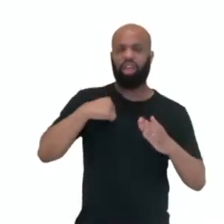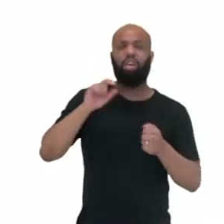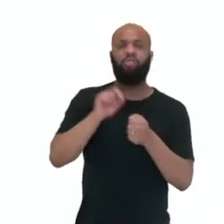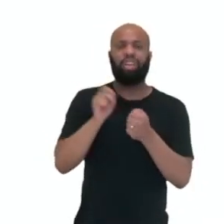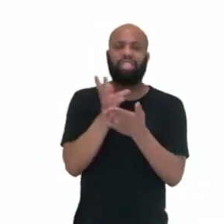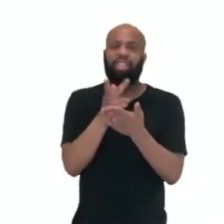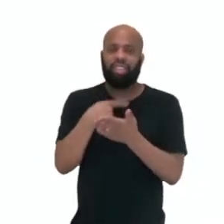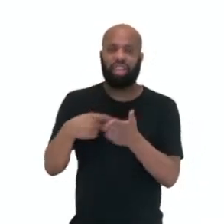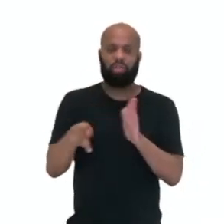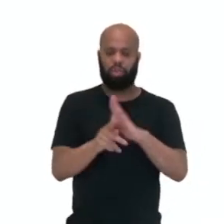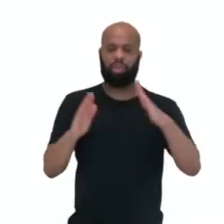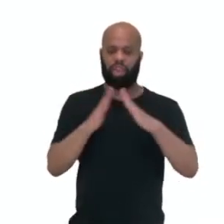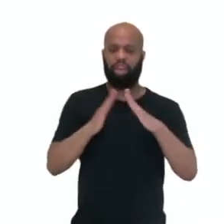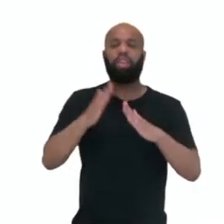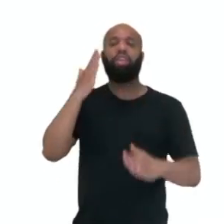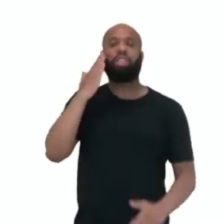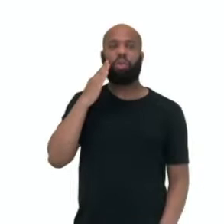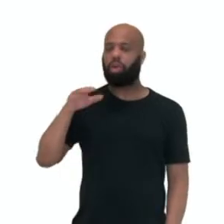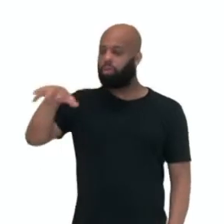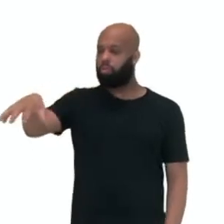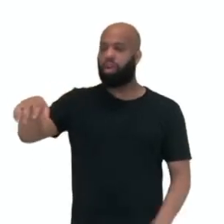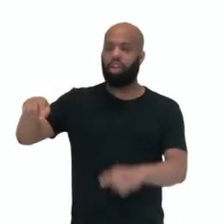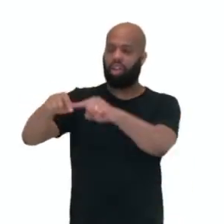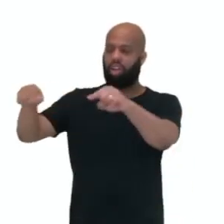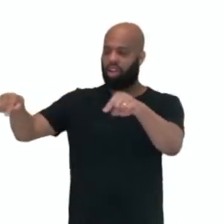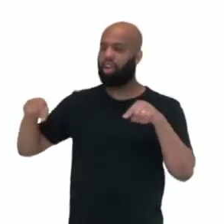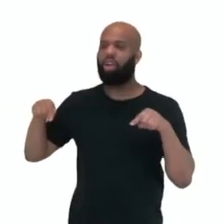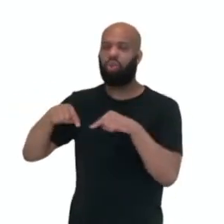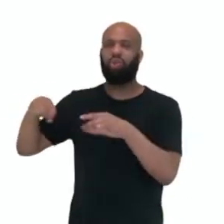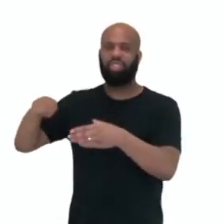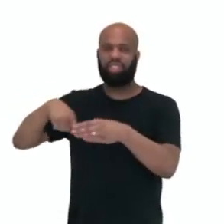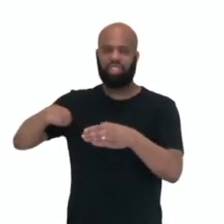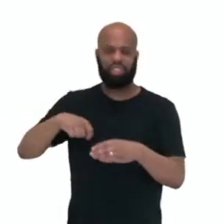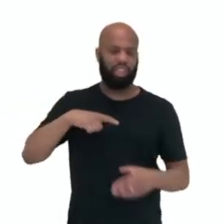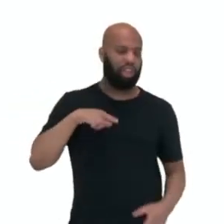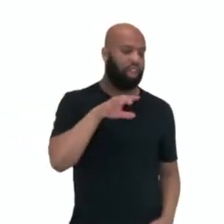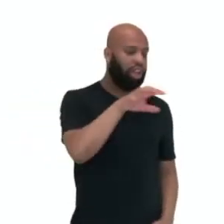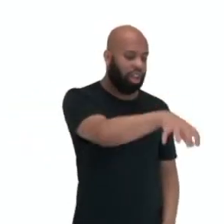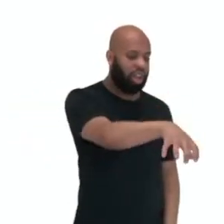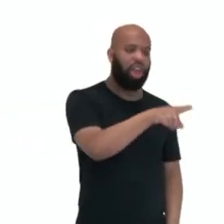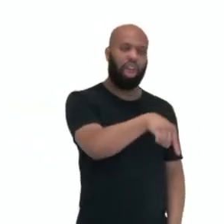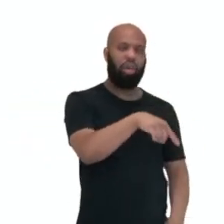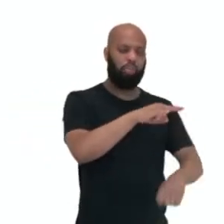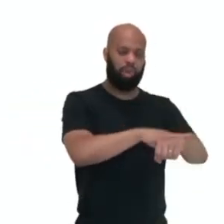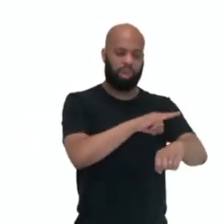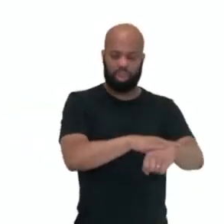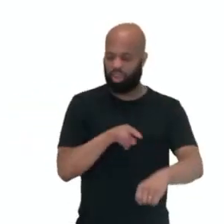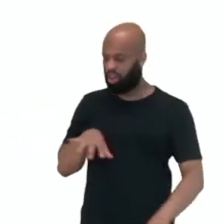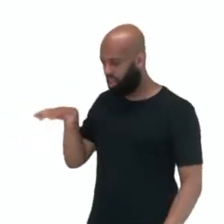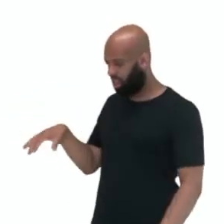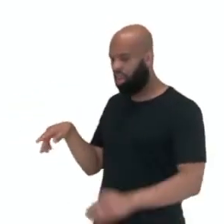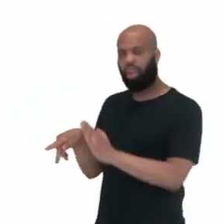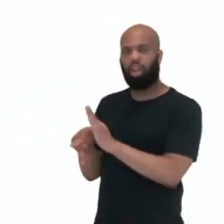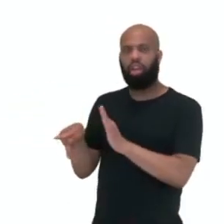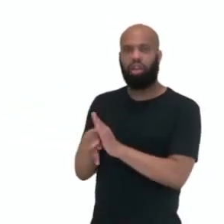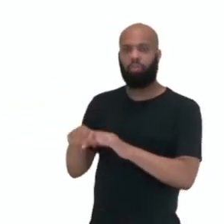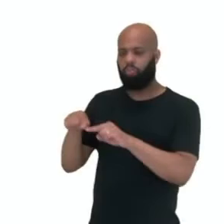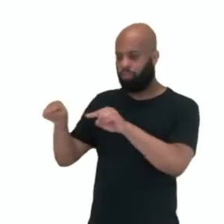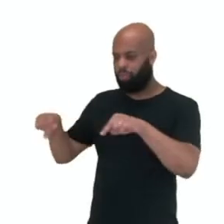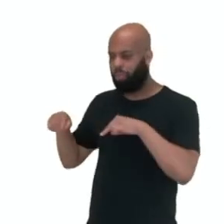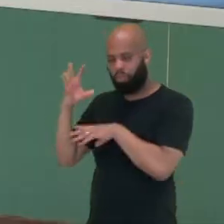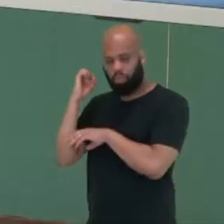ter uma ideia de onde vai ficar, olha, a cozinha, o banheiro, o dormitório, né, os quartos,